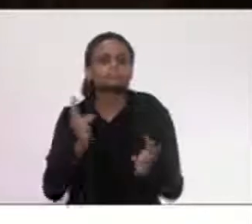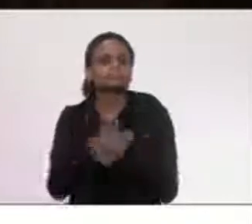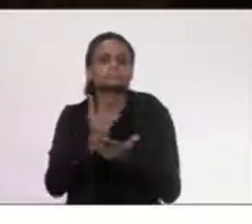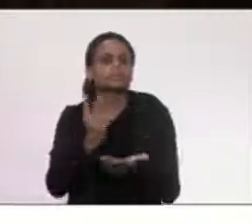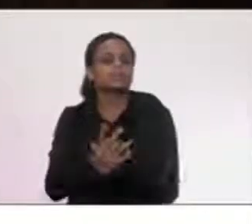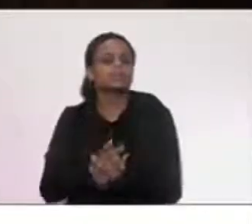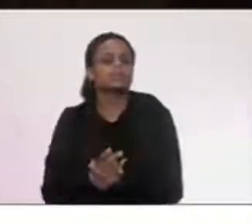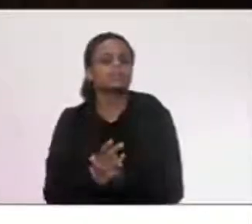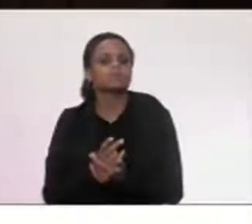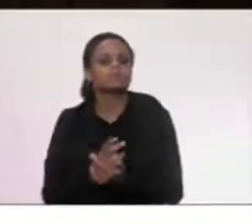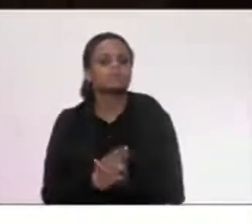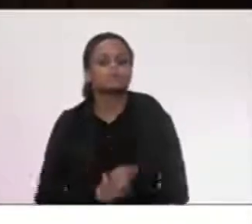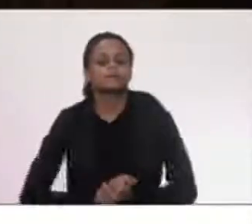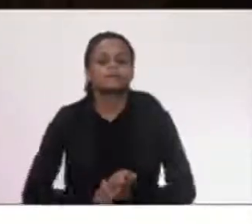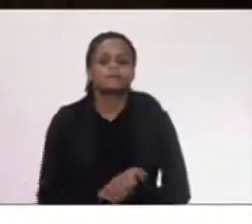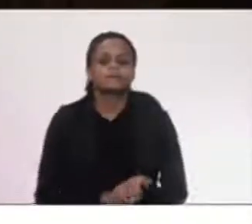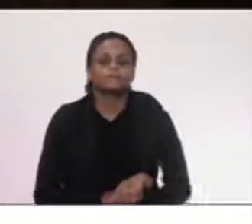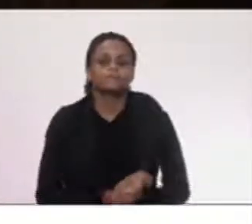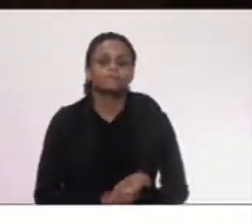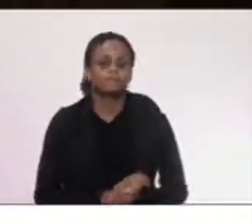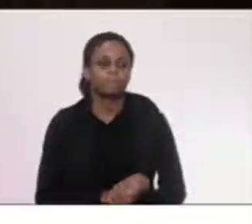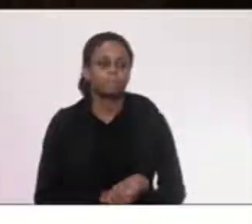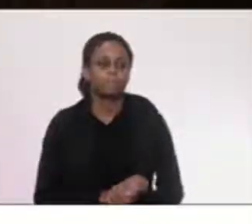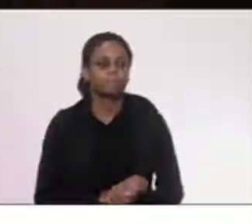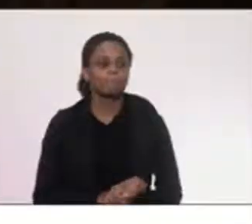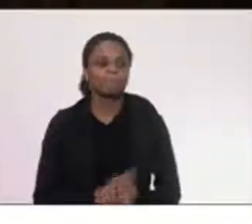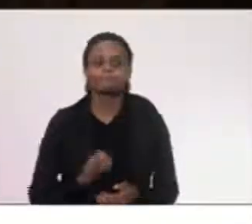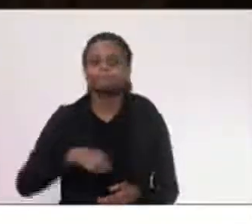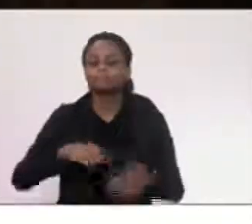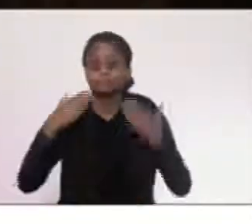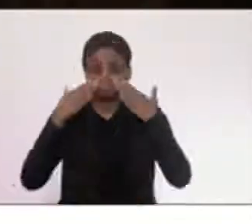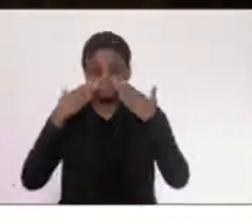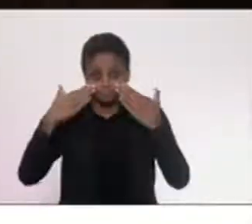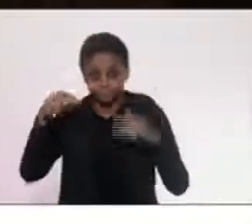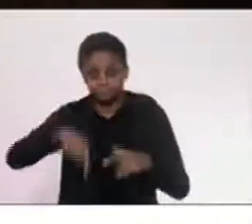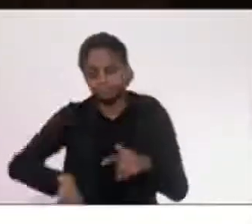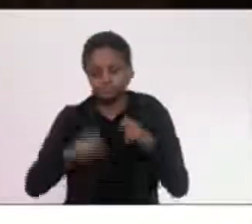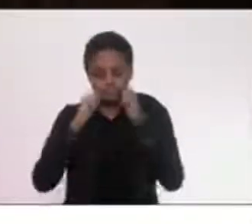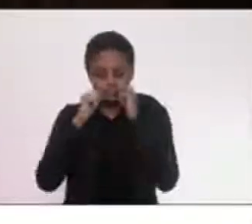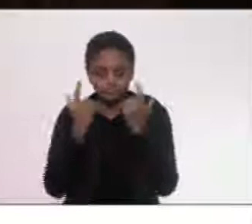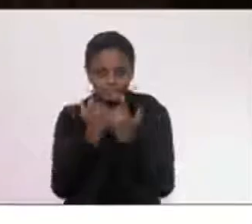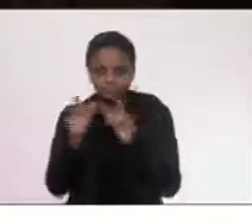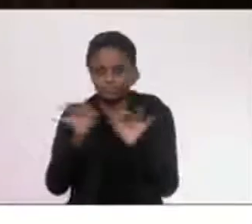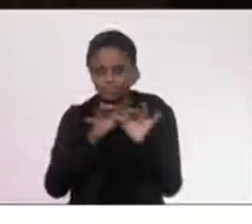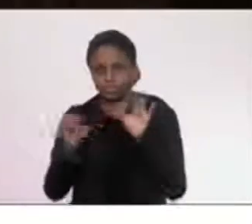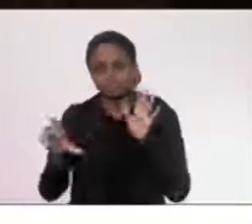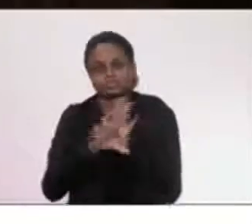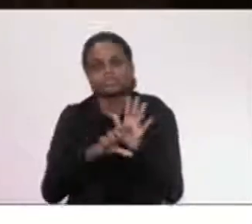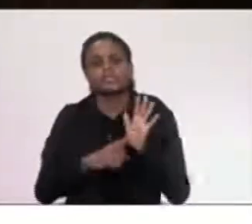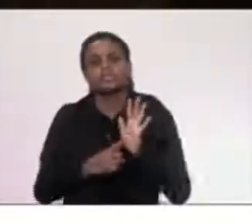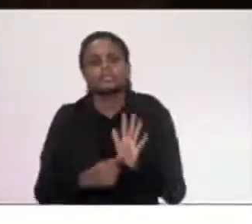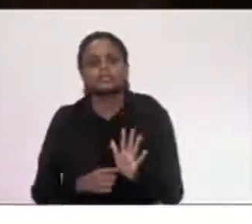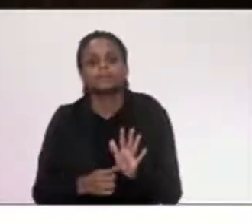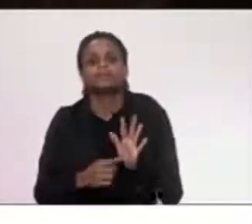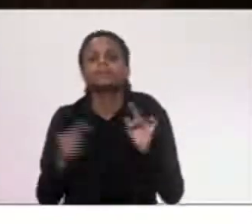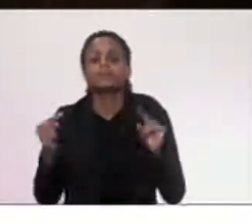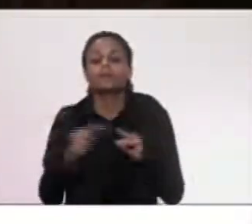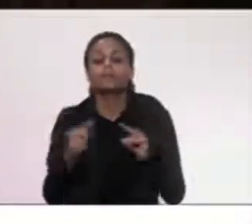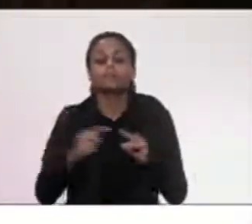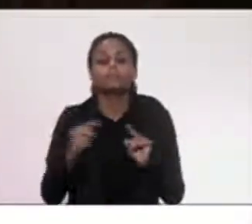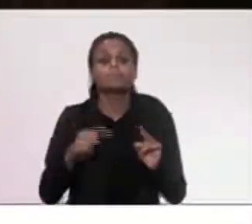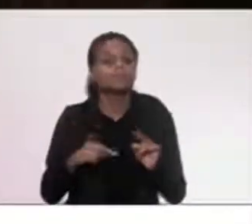para finalizar, senhor deputado, a gente apresentou nessa casa um projeto de lei que dispõe